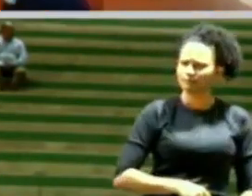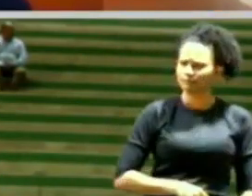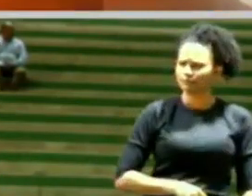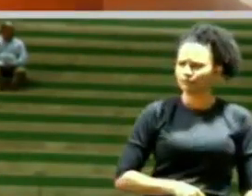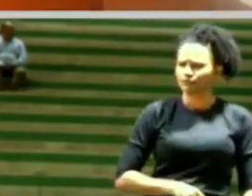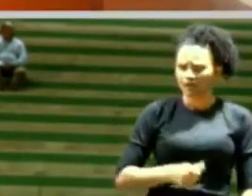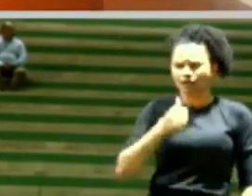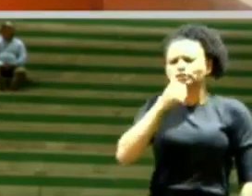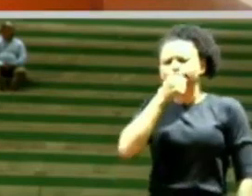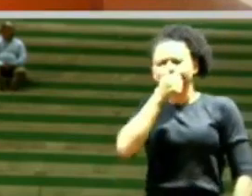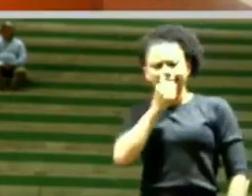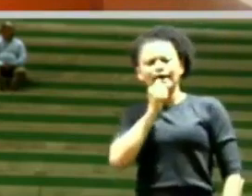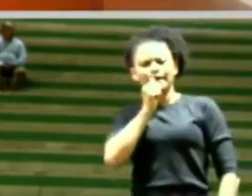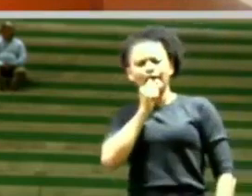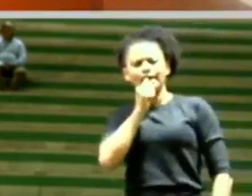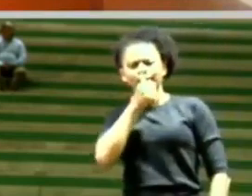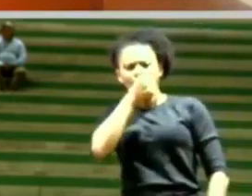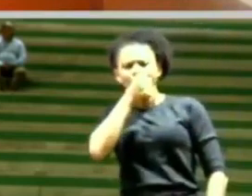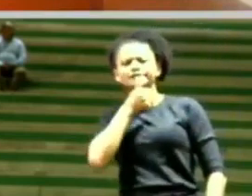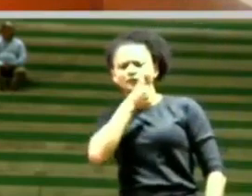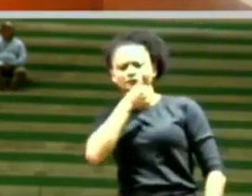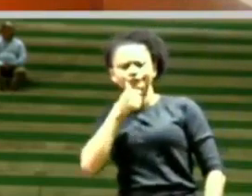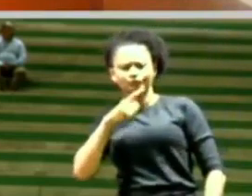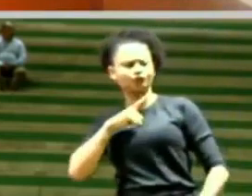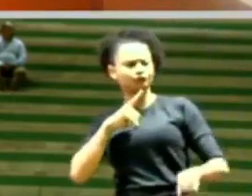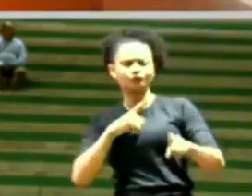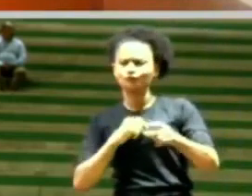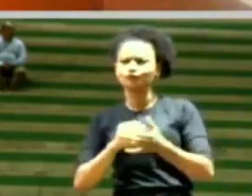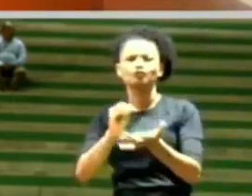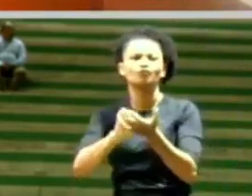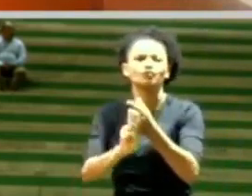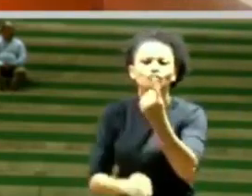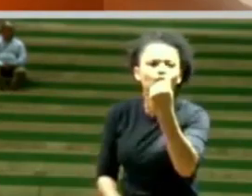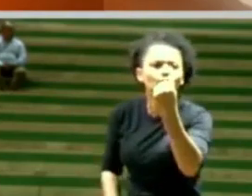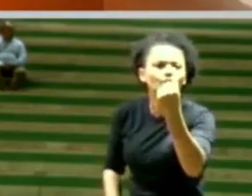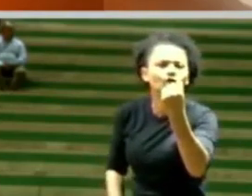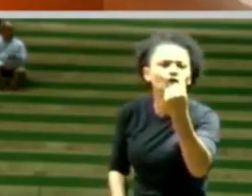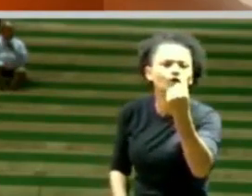Tem sacrifício? Tem. Só falta uma coisa: